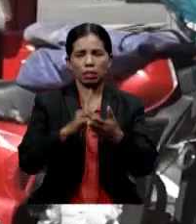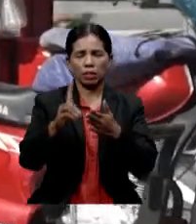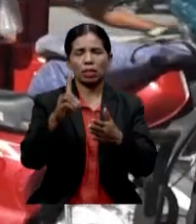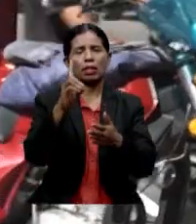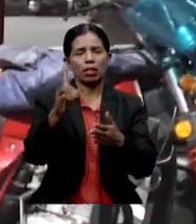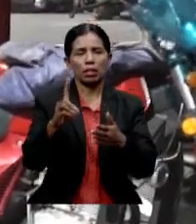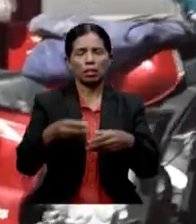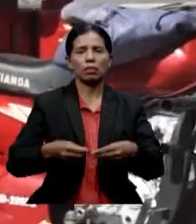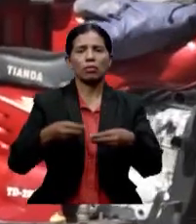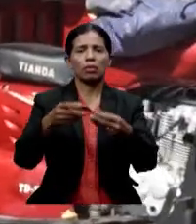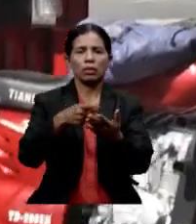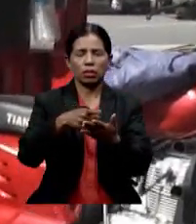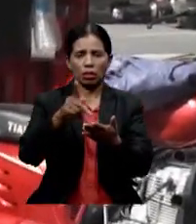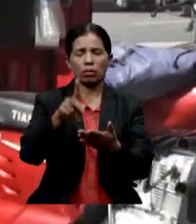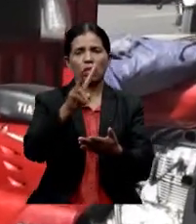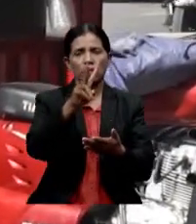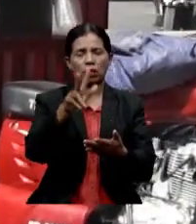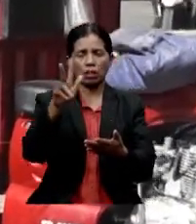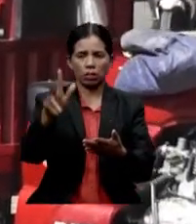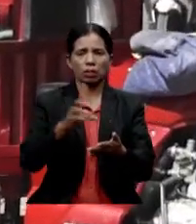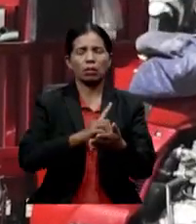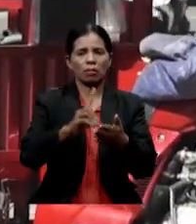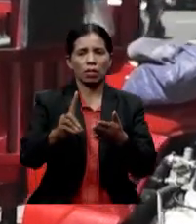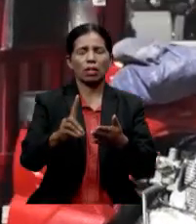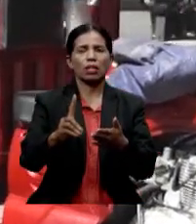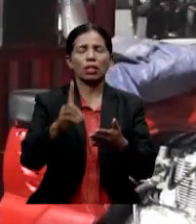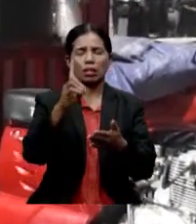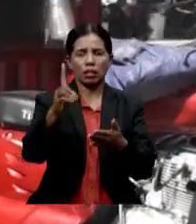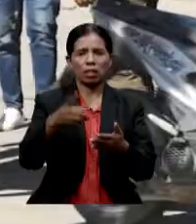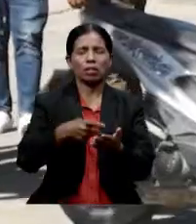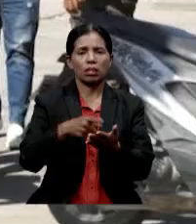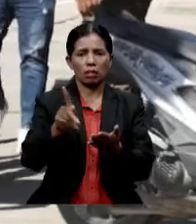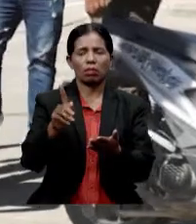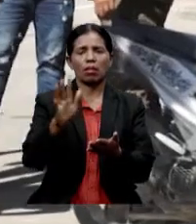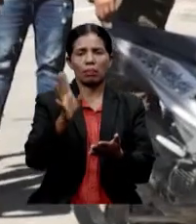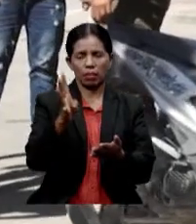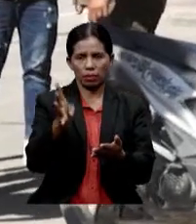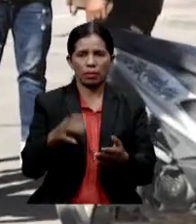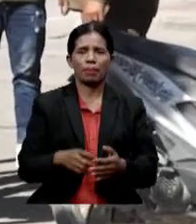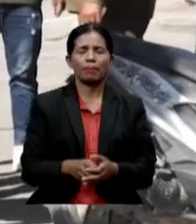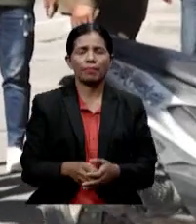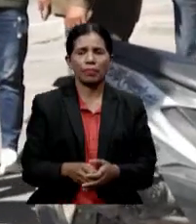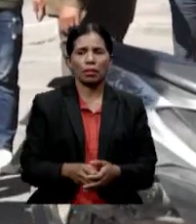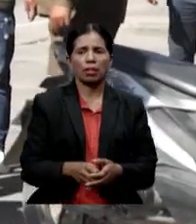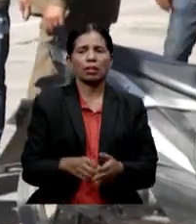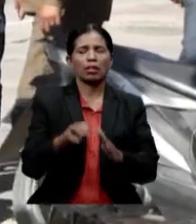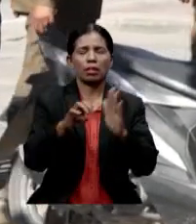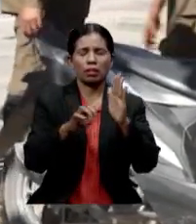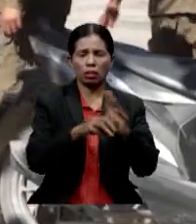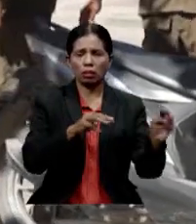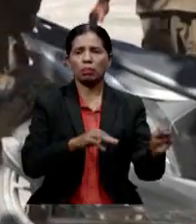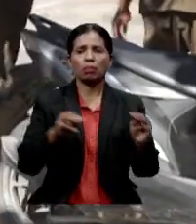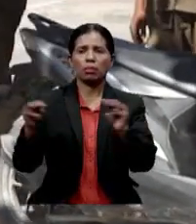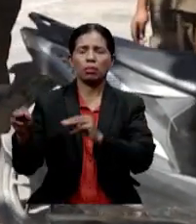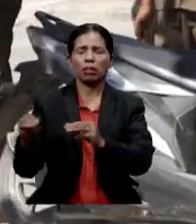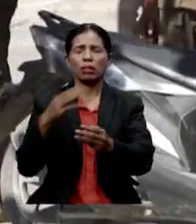tolu dal hat kanza kada sumana ida stor 40 ni agora se di estado muda sai mak muda nonok de ba ya